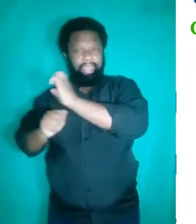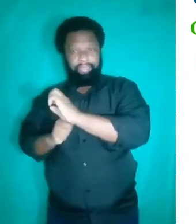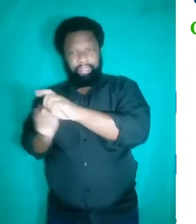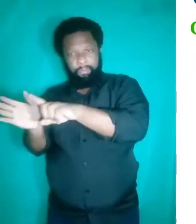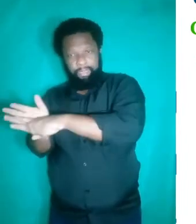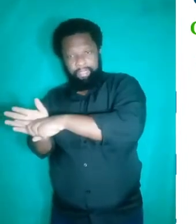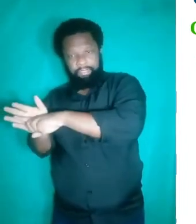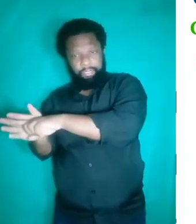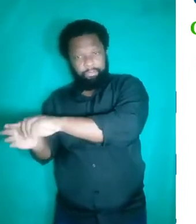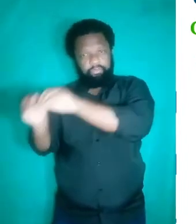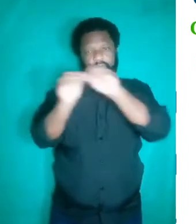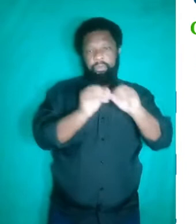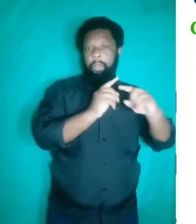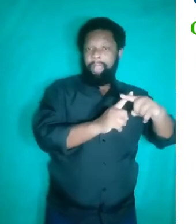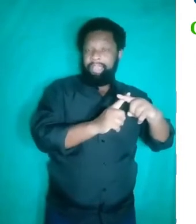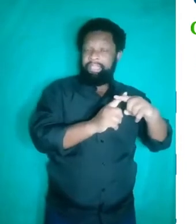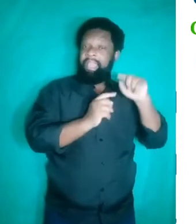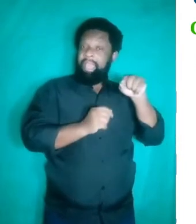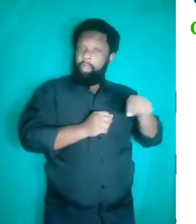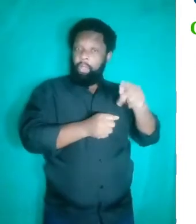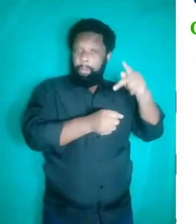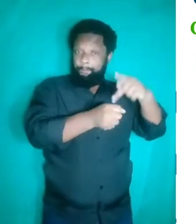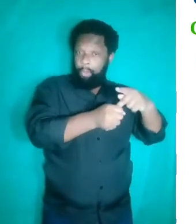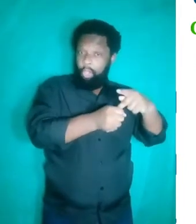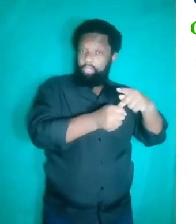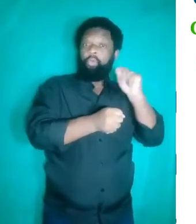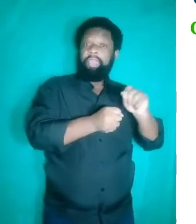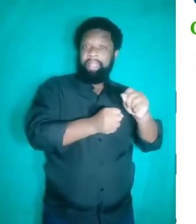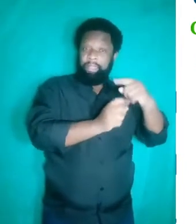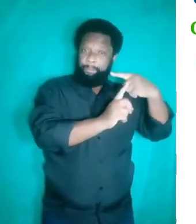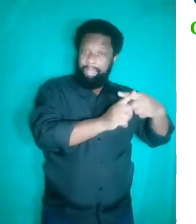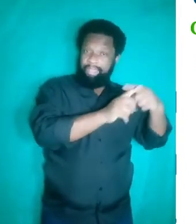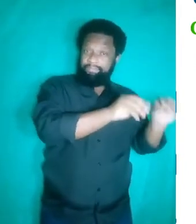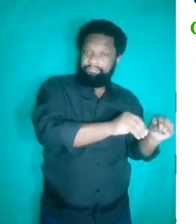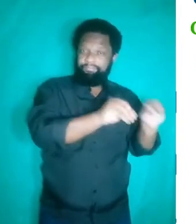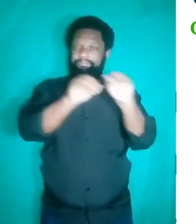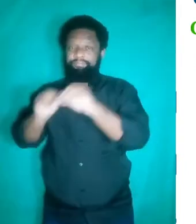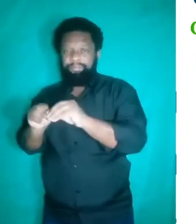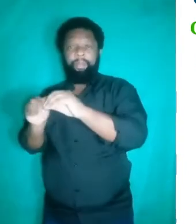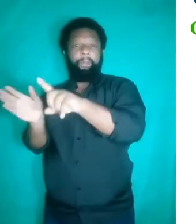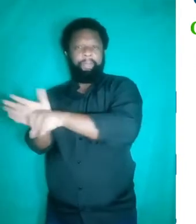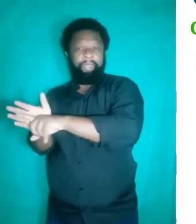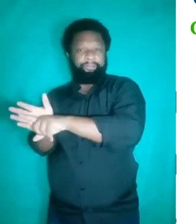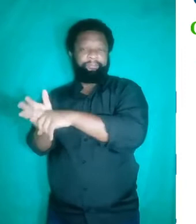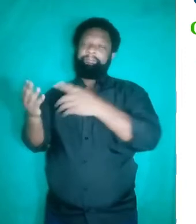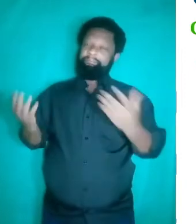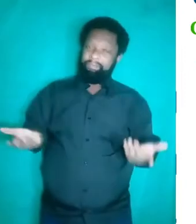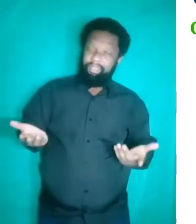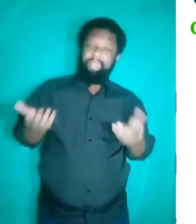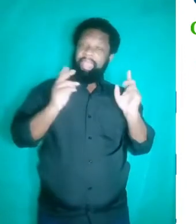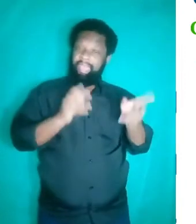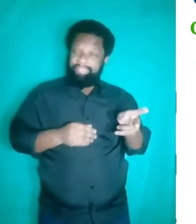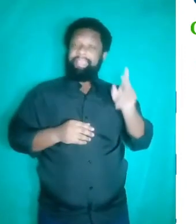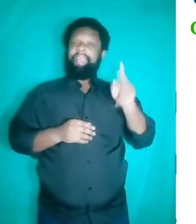o mais, o próton sai do mais para o menos, ok? Simplesmente é isso. A gente tem o real oficial e a gente tem